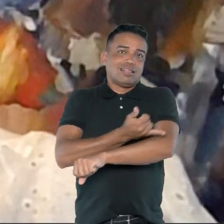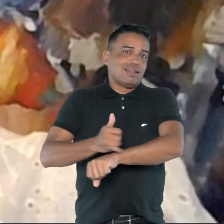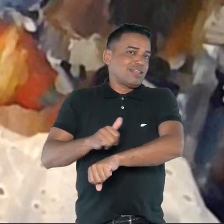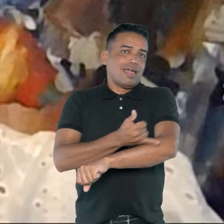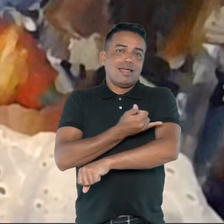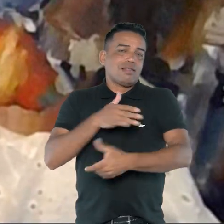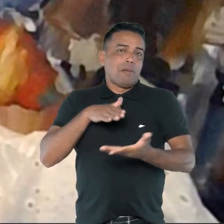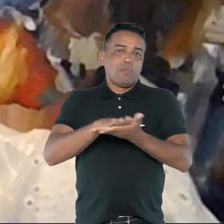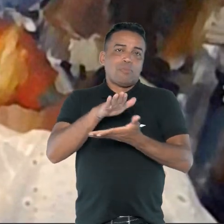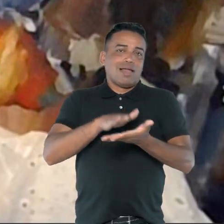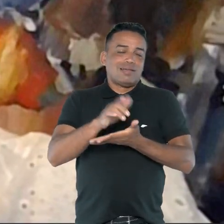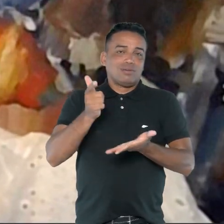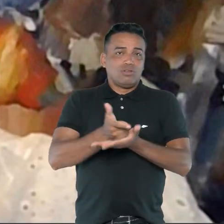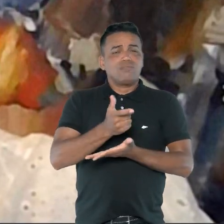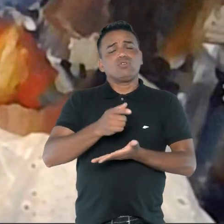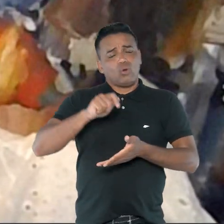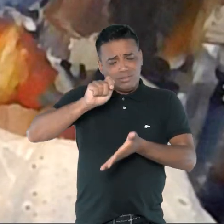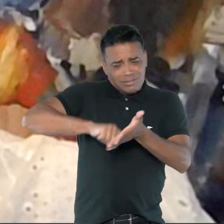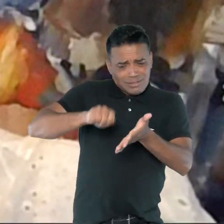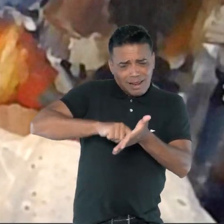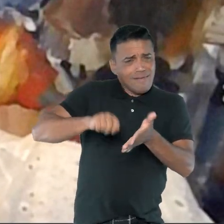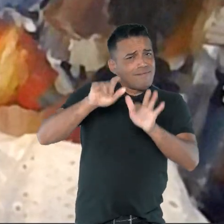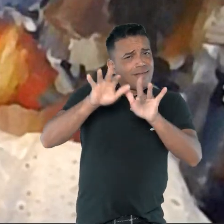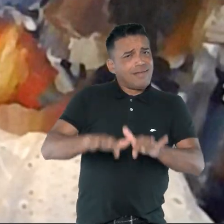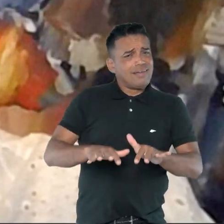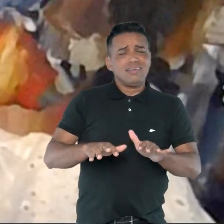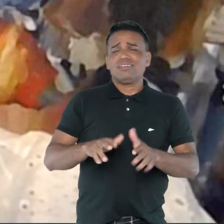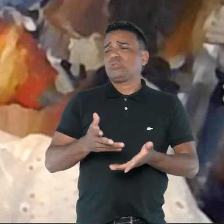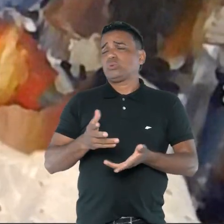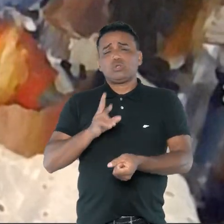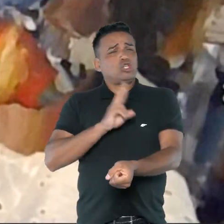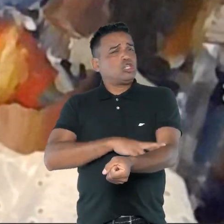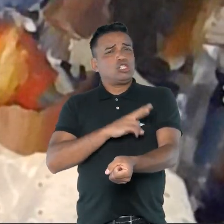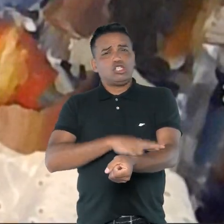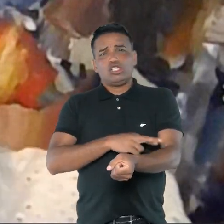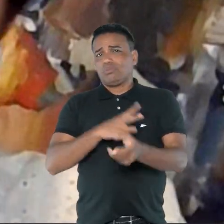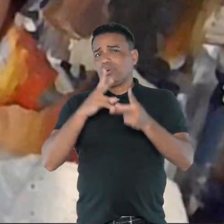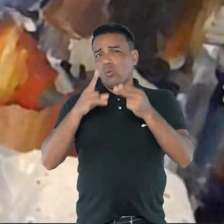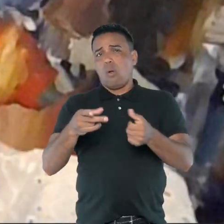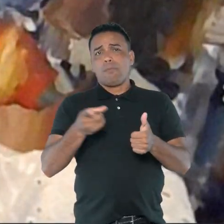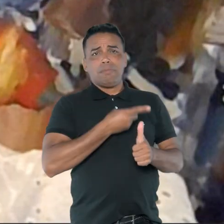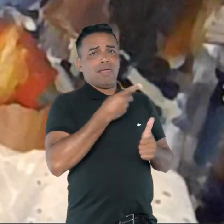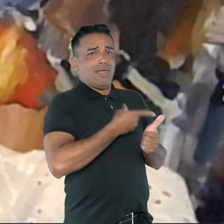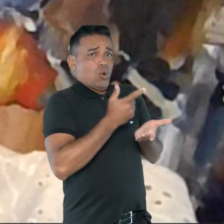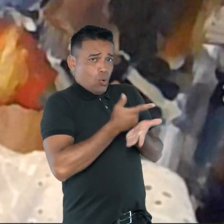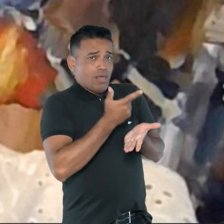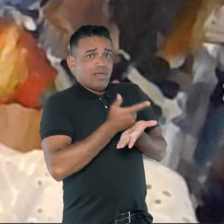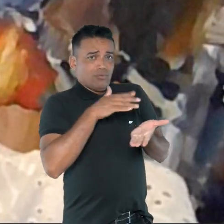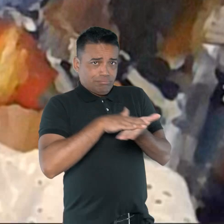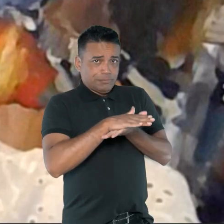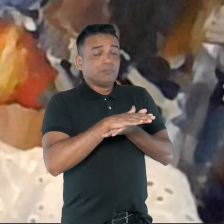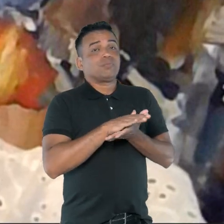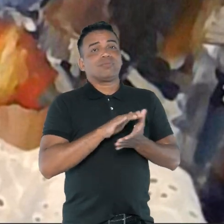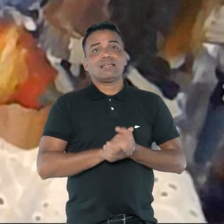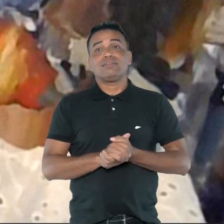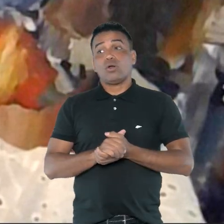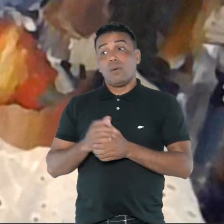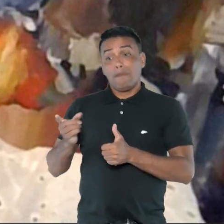de estratégia mercadológica, vamos dizer. Eu estou escrevendo mais ou menos no mesmo ritmo que eu escrevi o